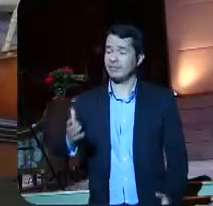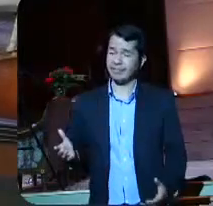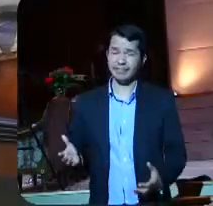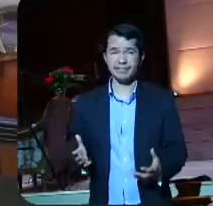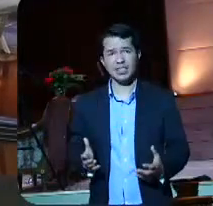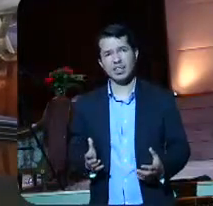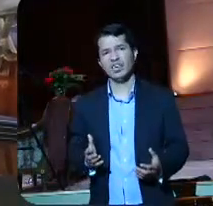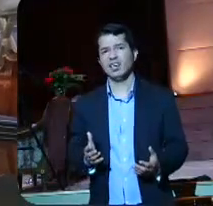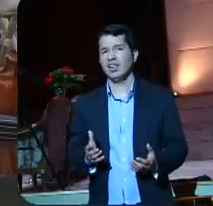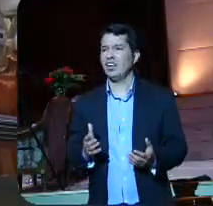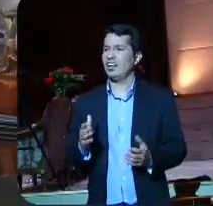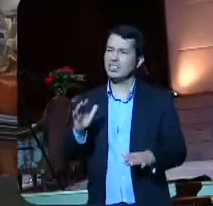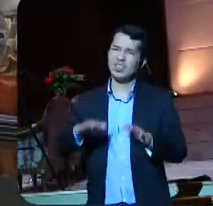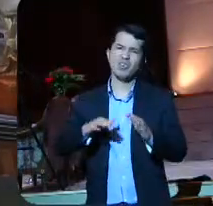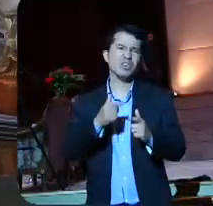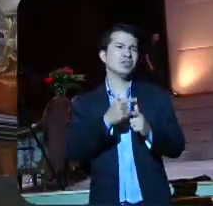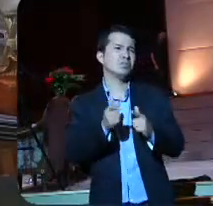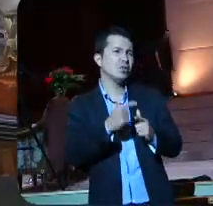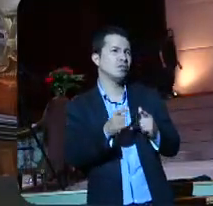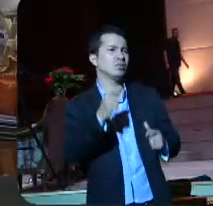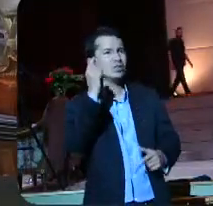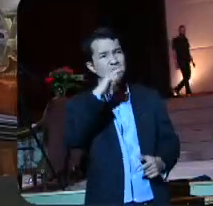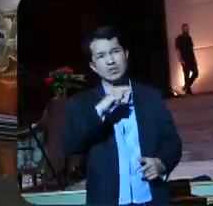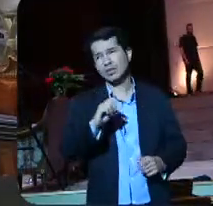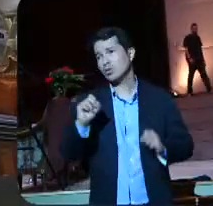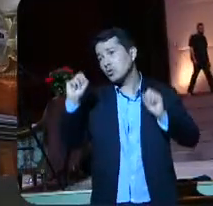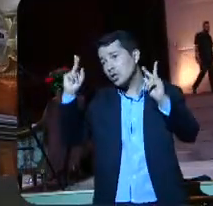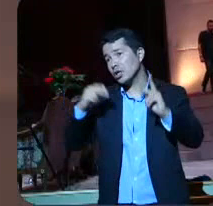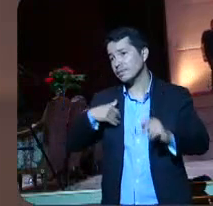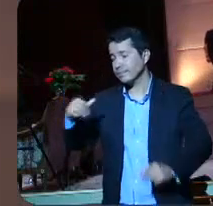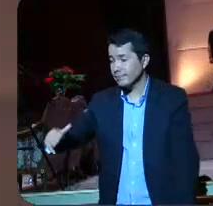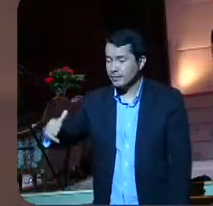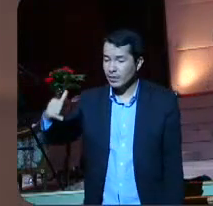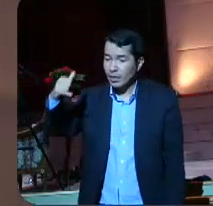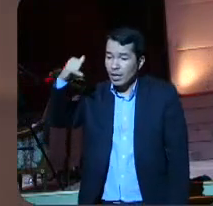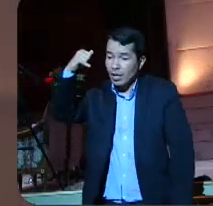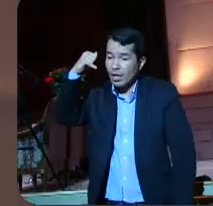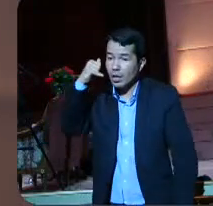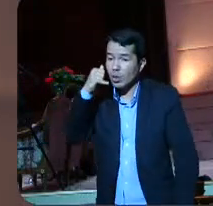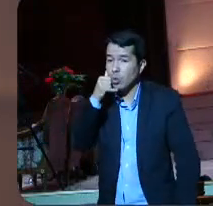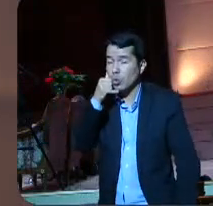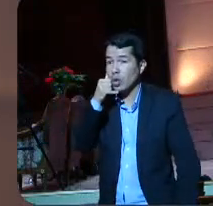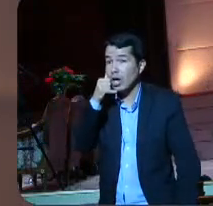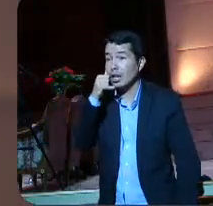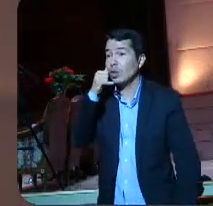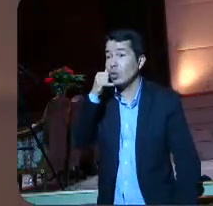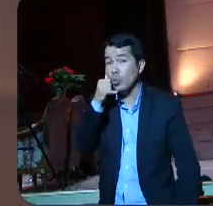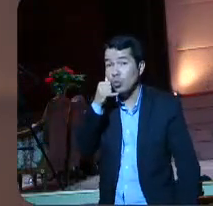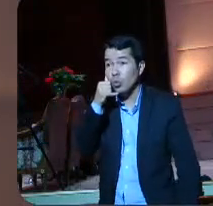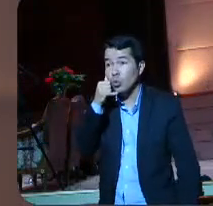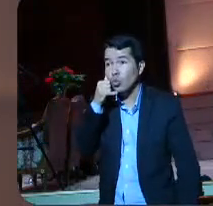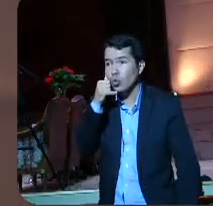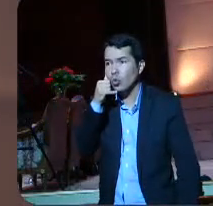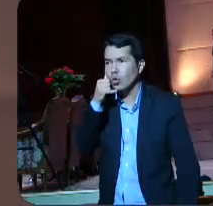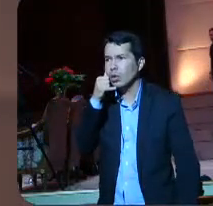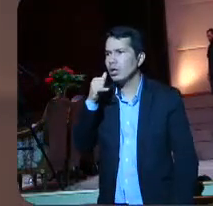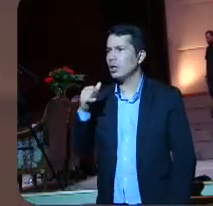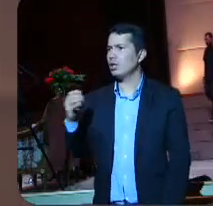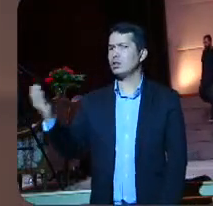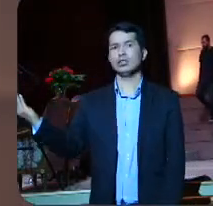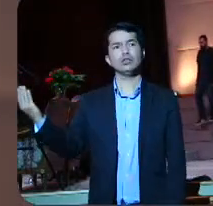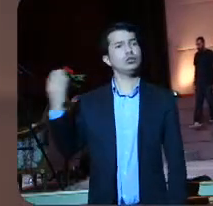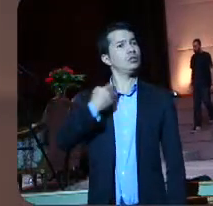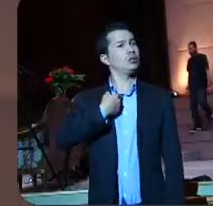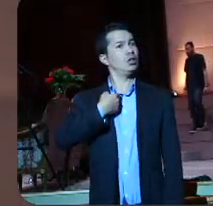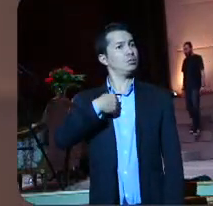que é alguém que está passando, conversando. Eu peguei o telefone para atender. E quando eu atendi, era uma ligação direta,